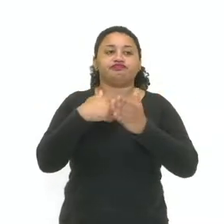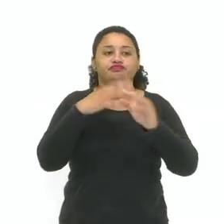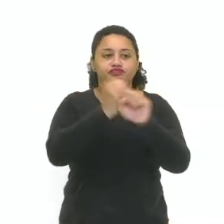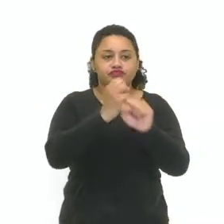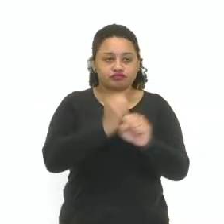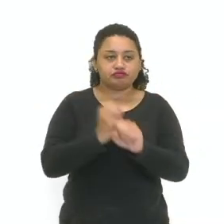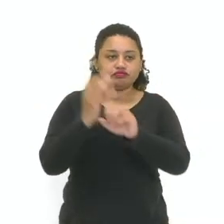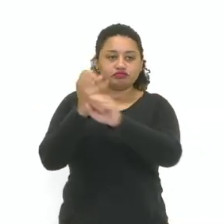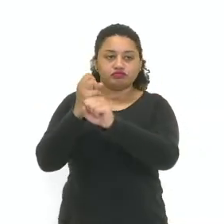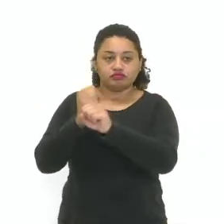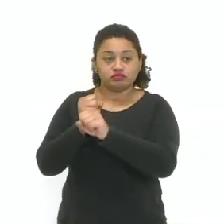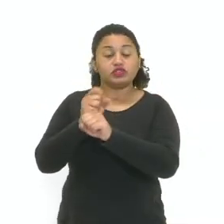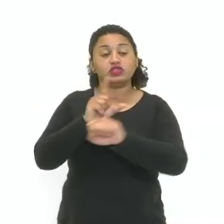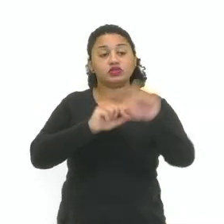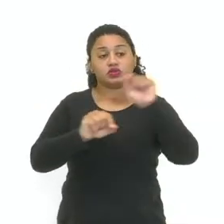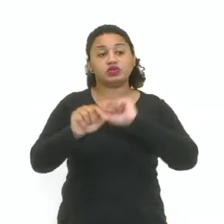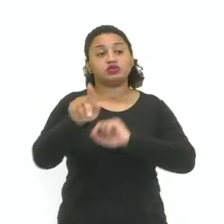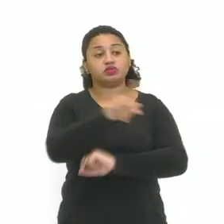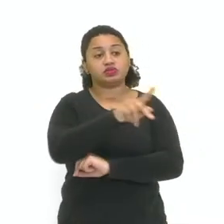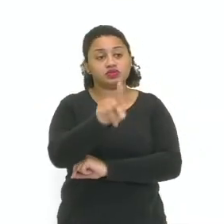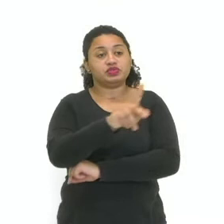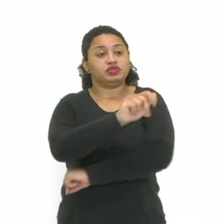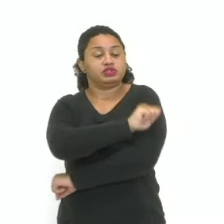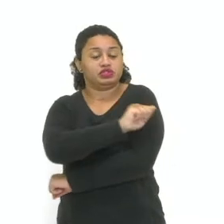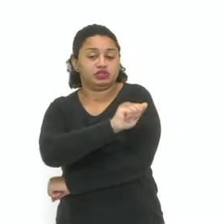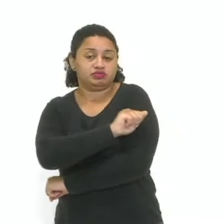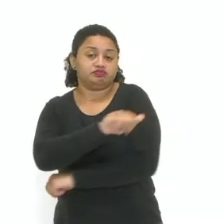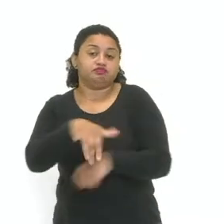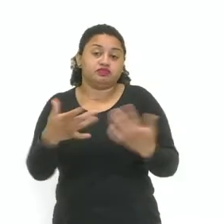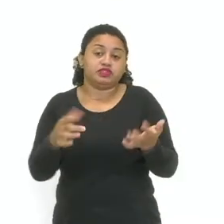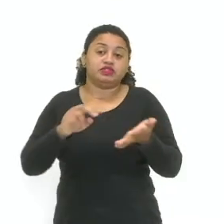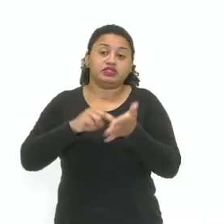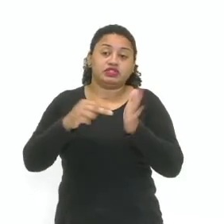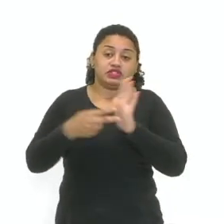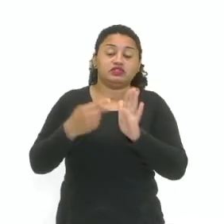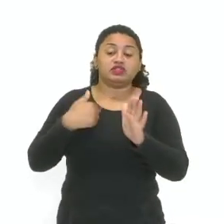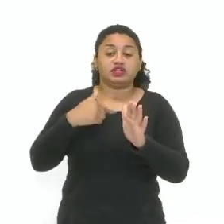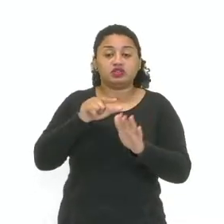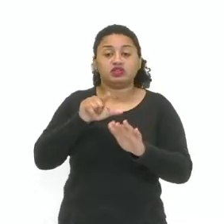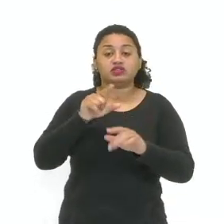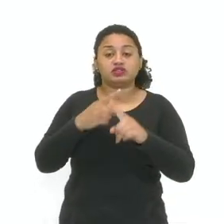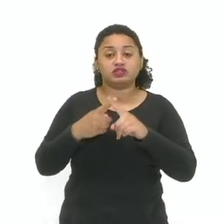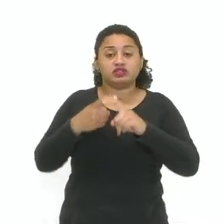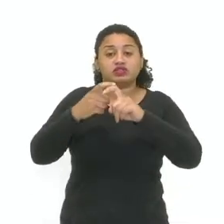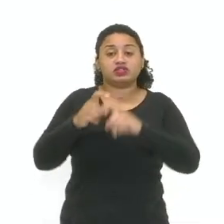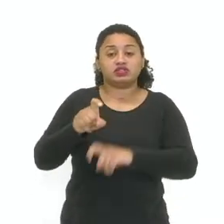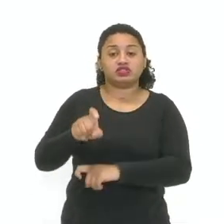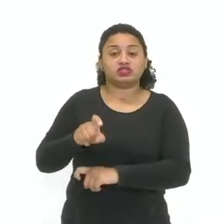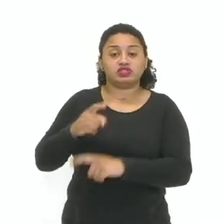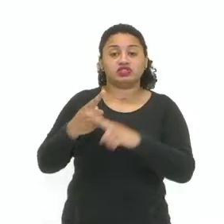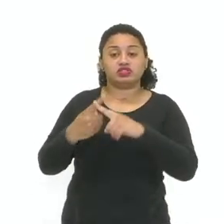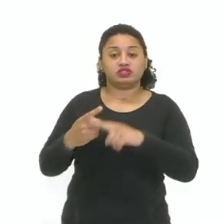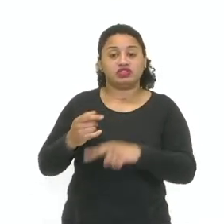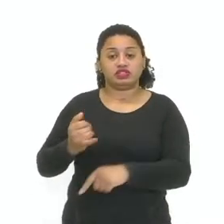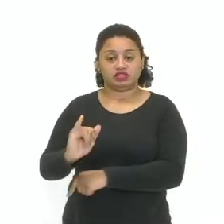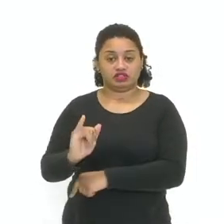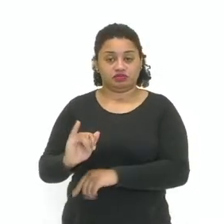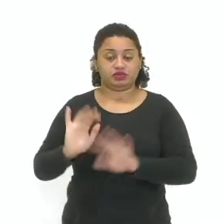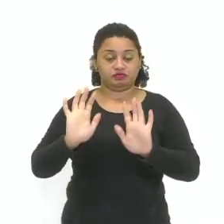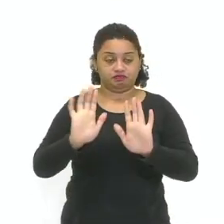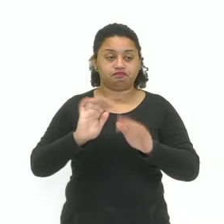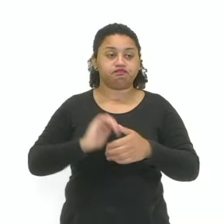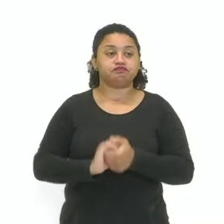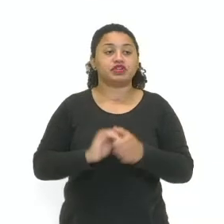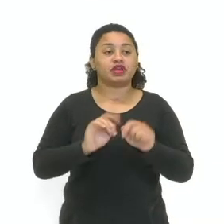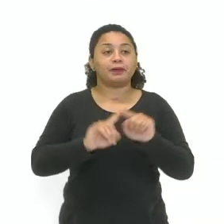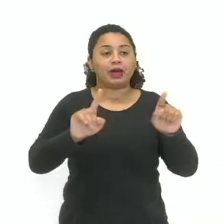contagem, escolheremos os professores e os alunos. Ou seja, nós vamos multiplicar X vezes Y. Então, primeiro